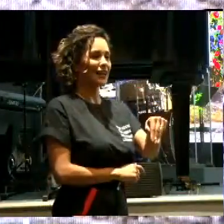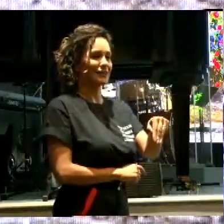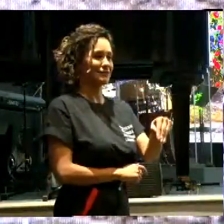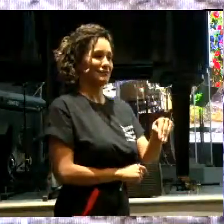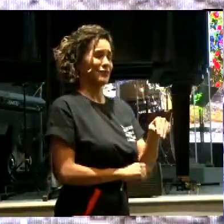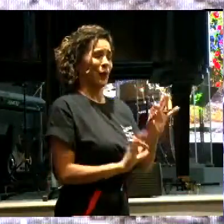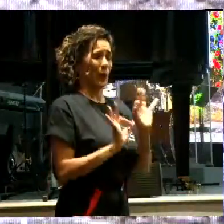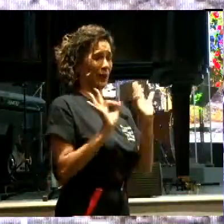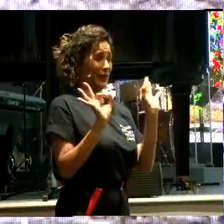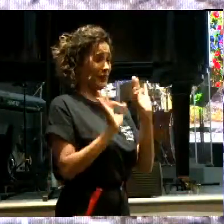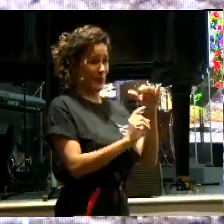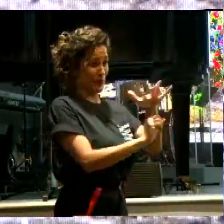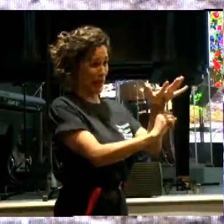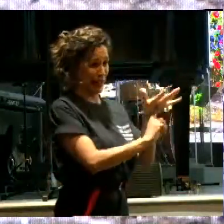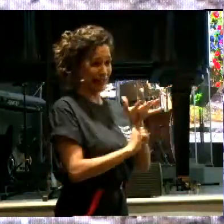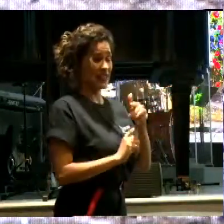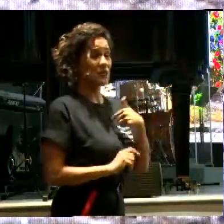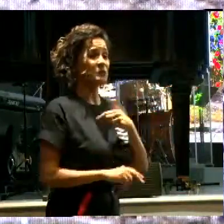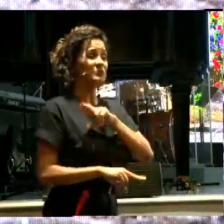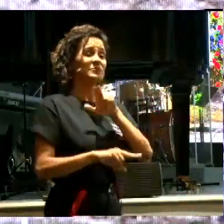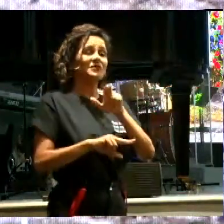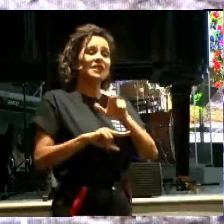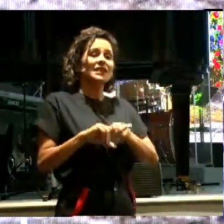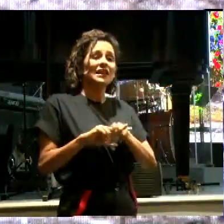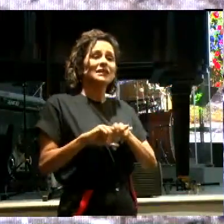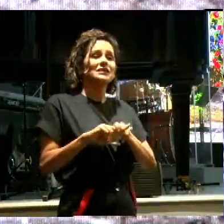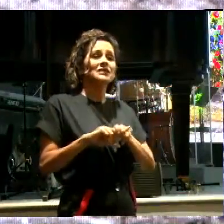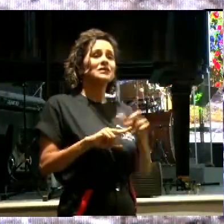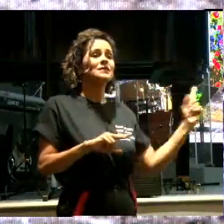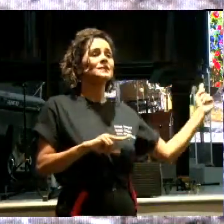Estou eu sentada lá, quem me aparece?